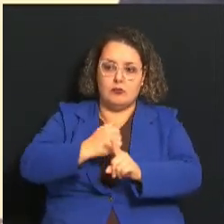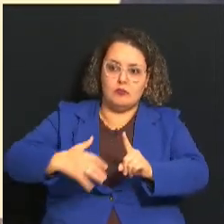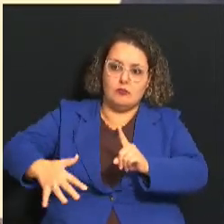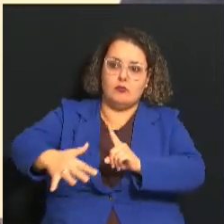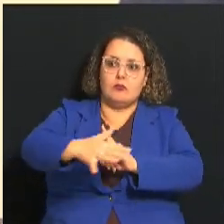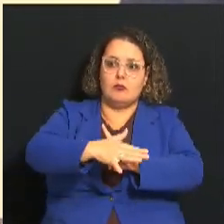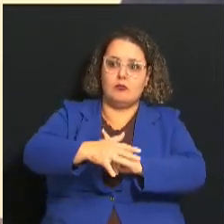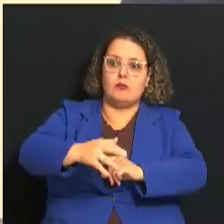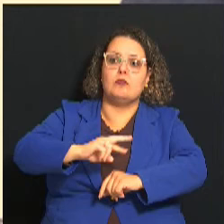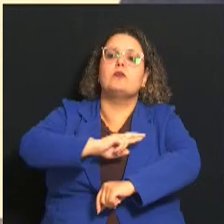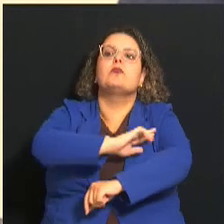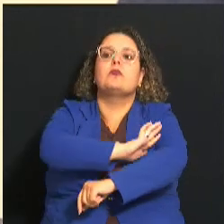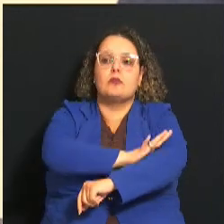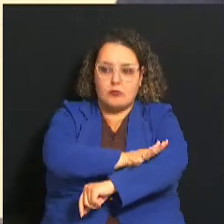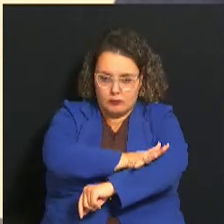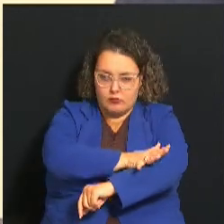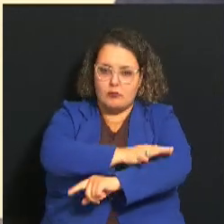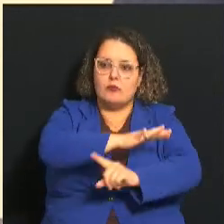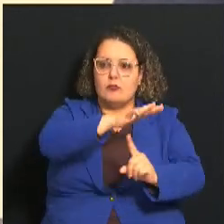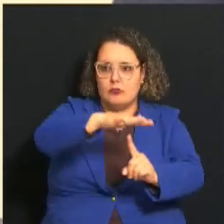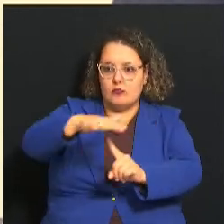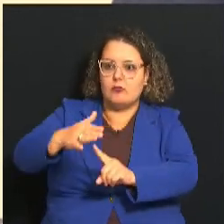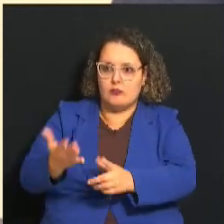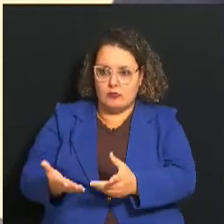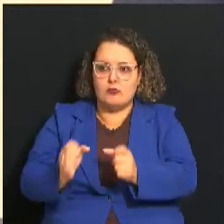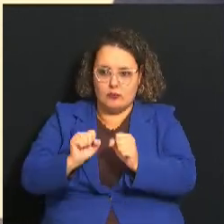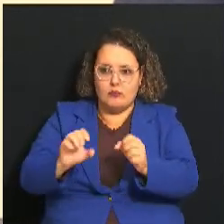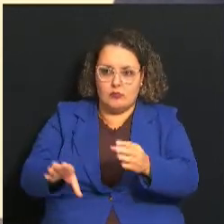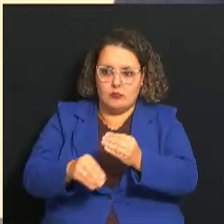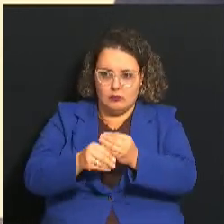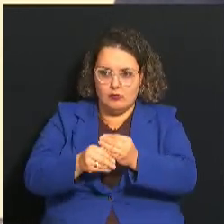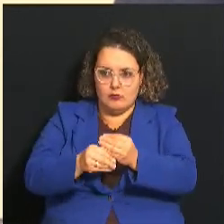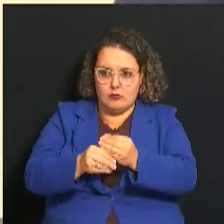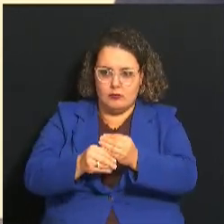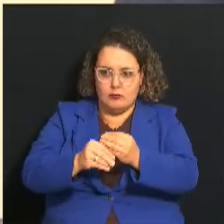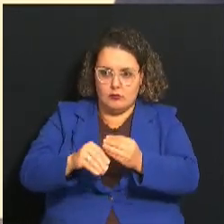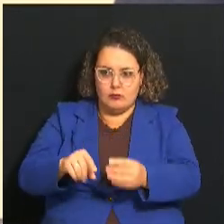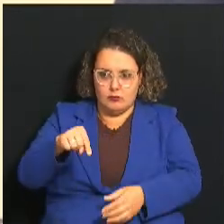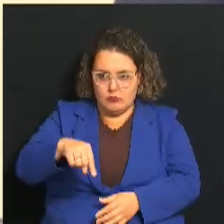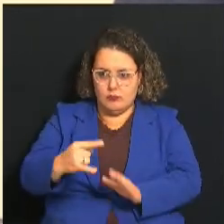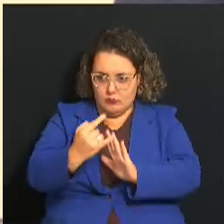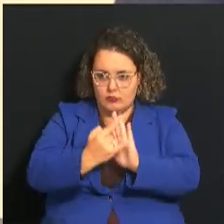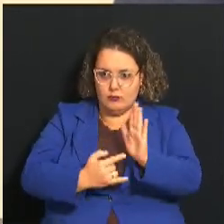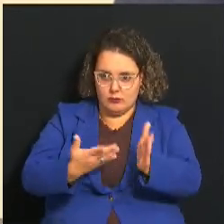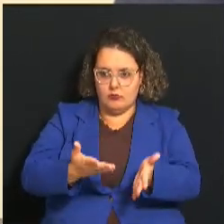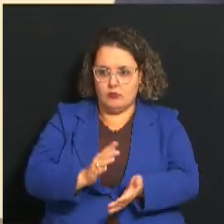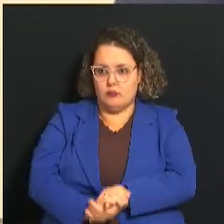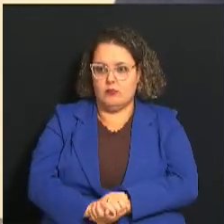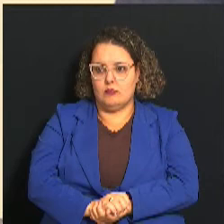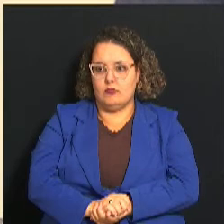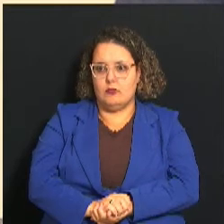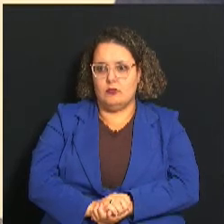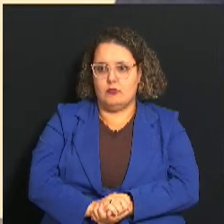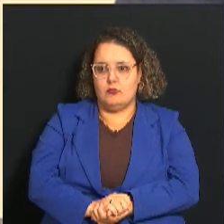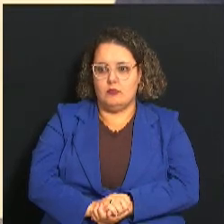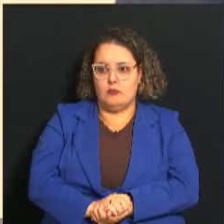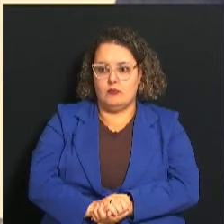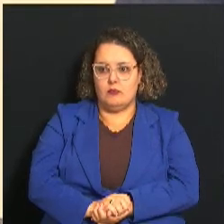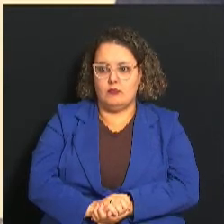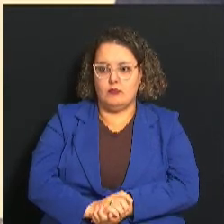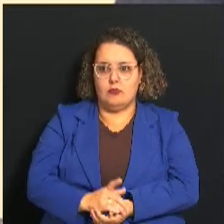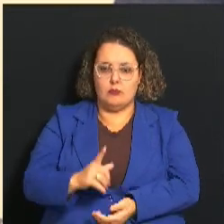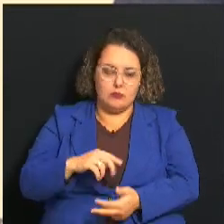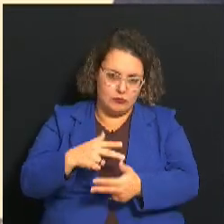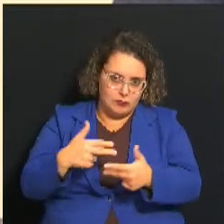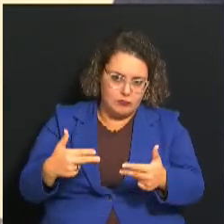e racismo ambiental. Podemos acrescentar, já complementar ainda nesse documento. Tem uma coisa que é o seguinte,